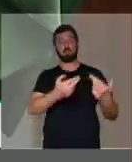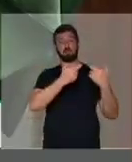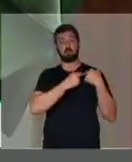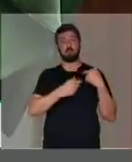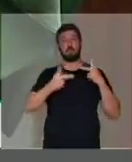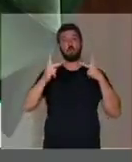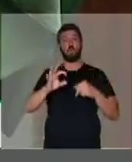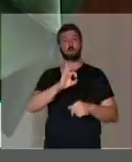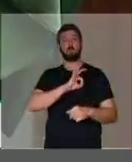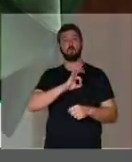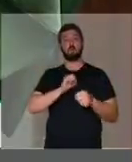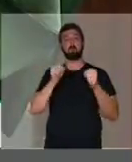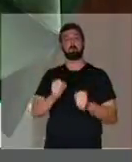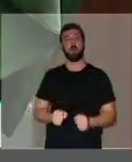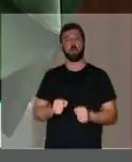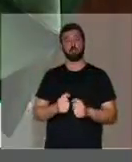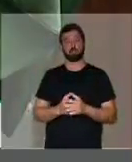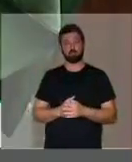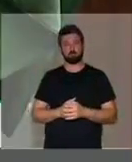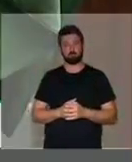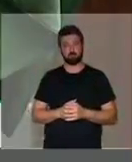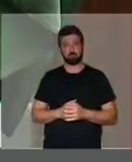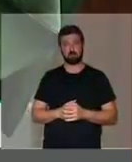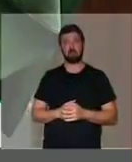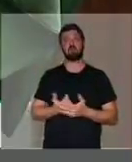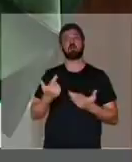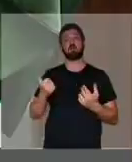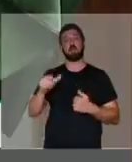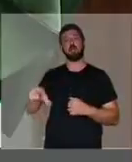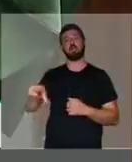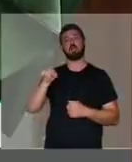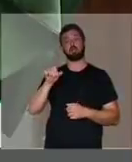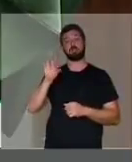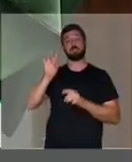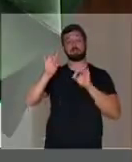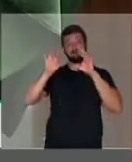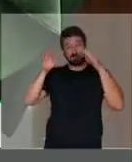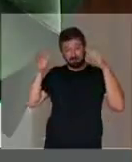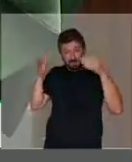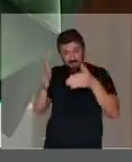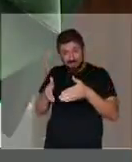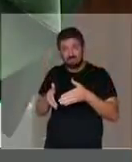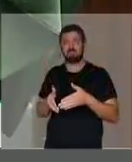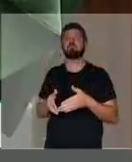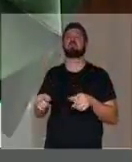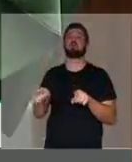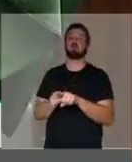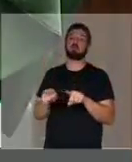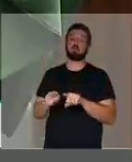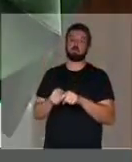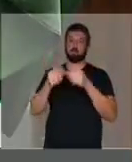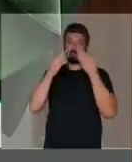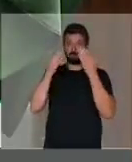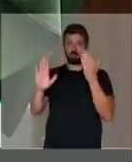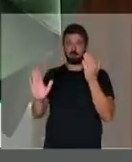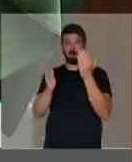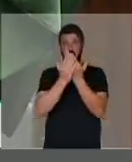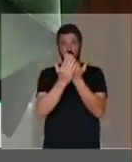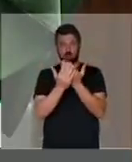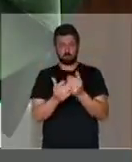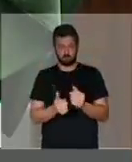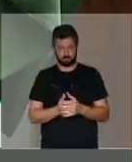poder de polícia, do que resultou indicação específica nesse sentido, que também apresentamos em